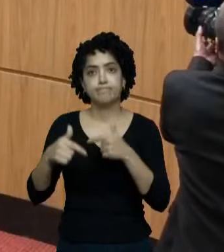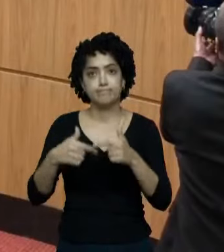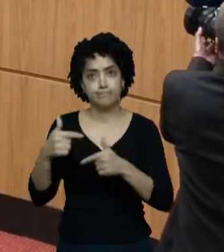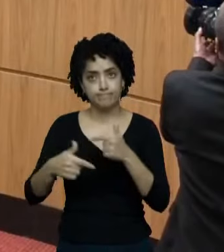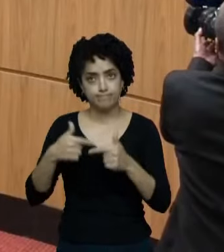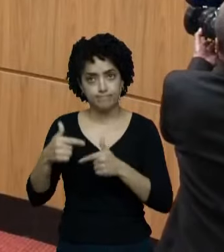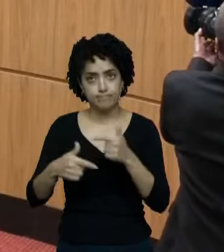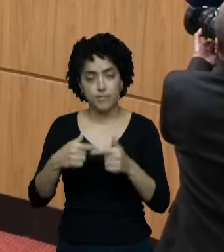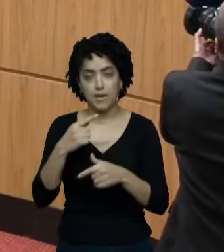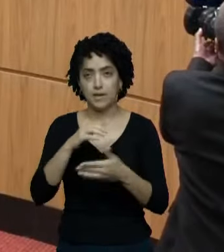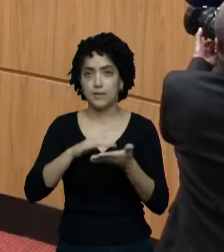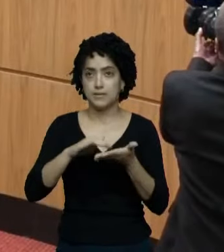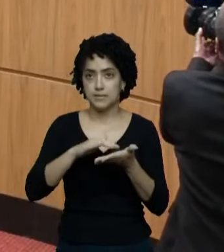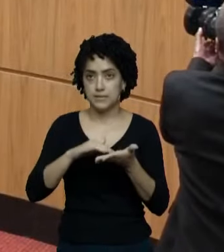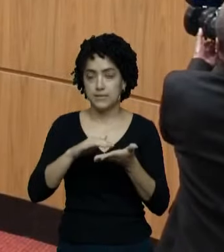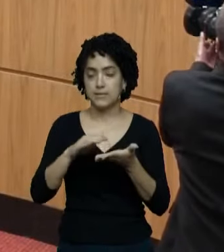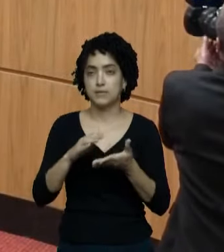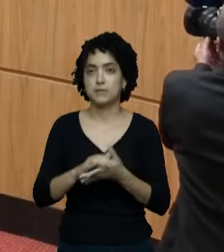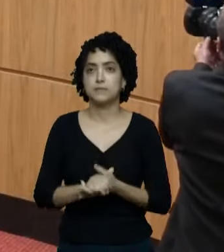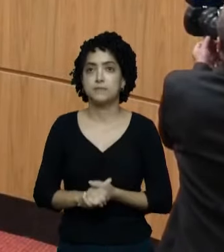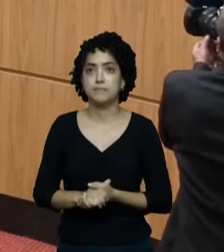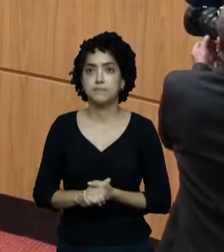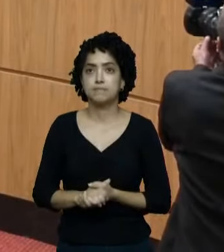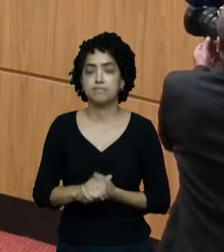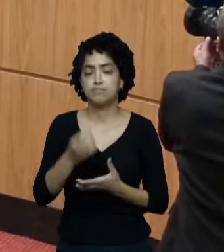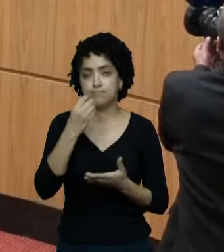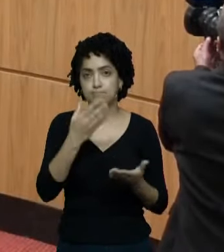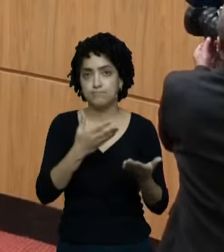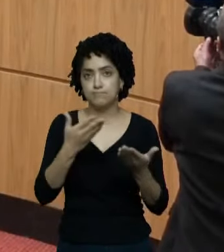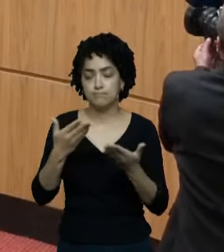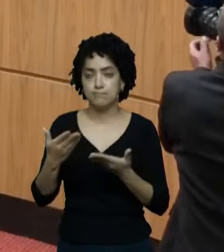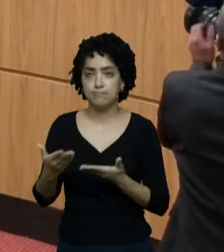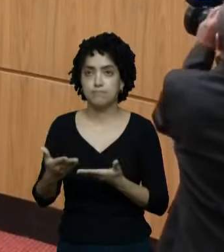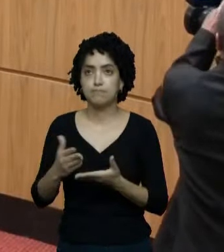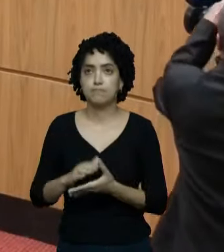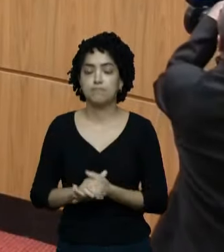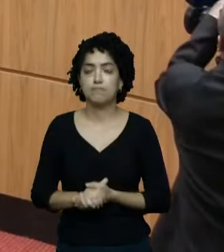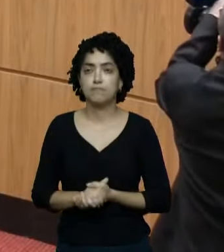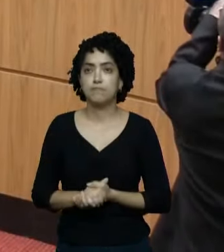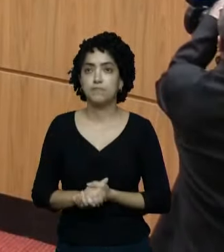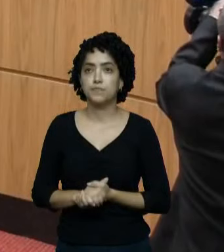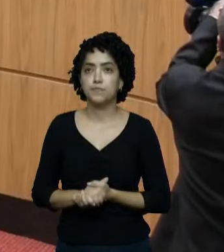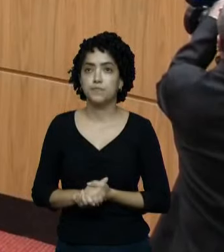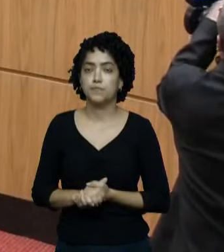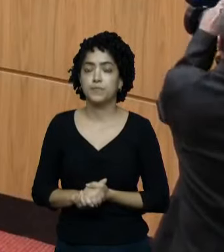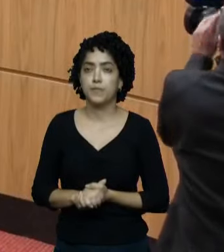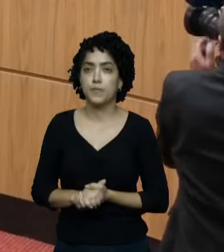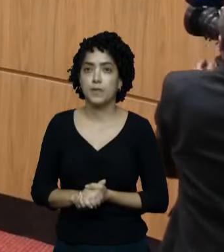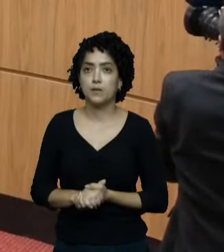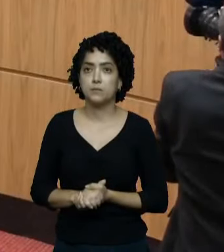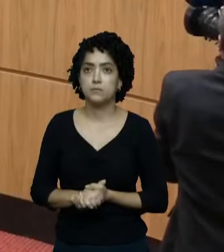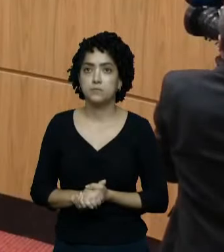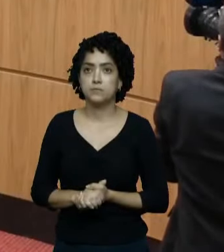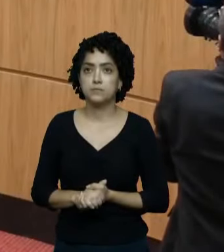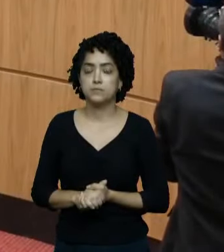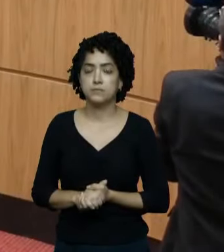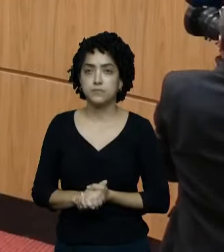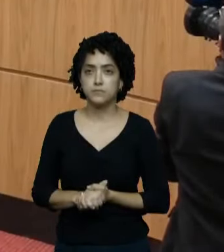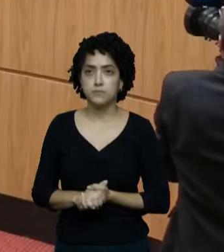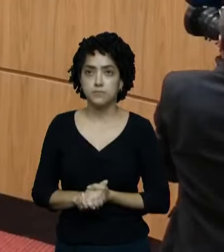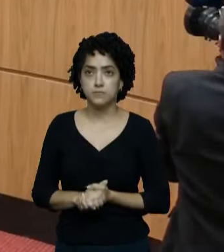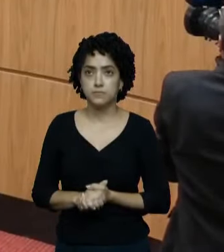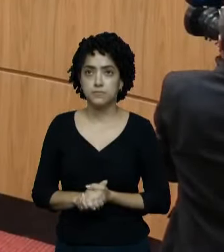na Secretaria da Agricultura. E seja bem-vindo à vossa cadeira aqui na